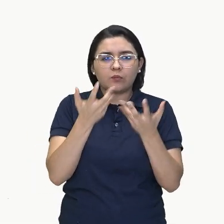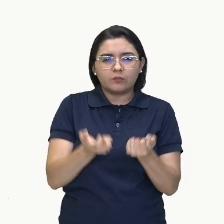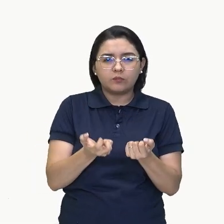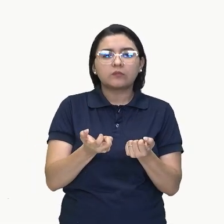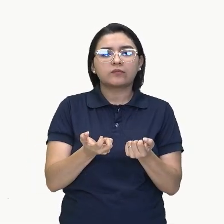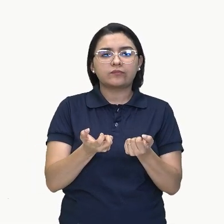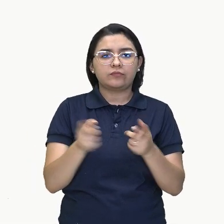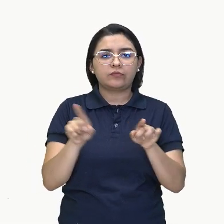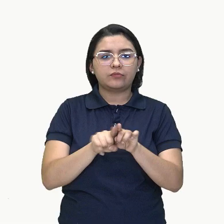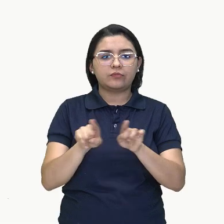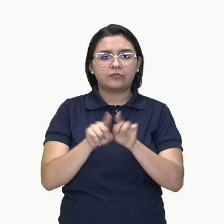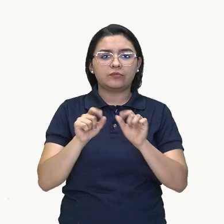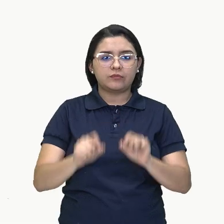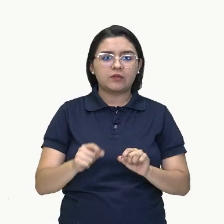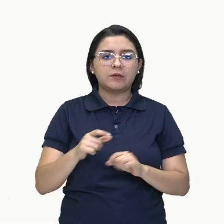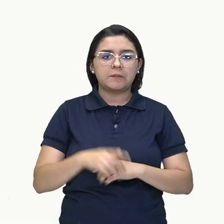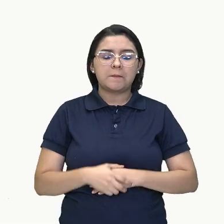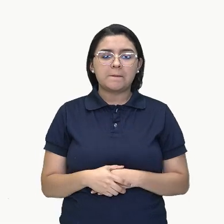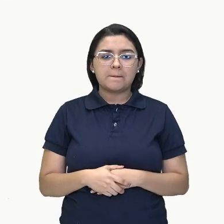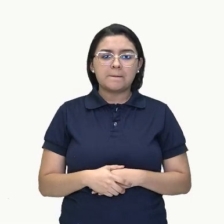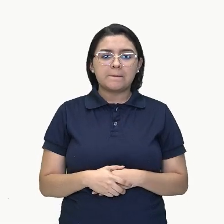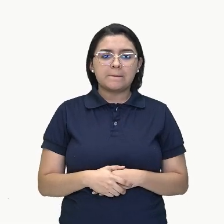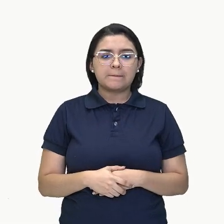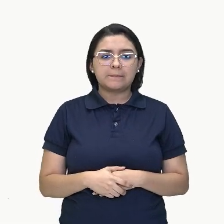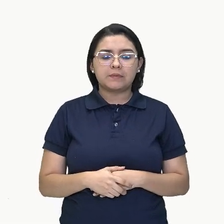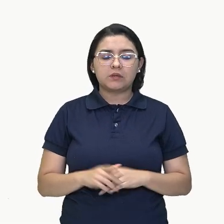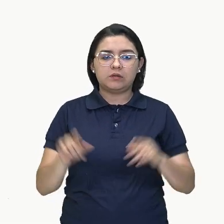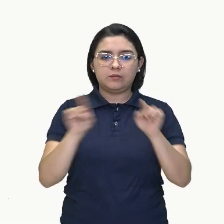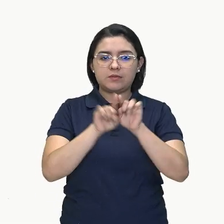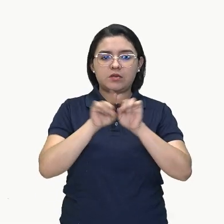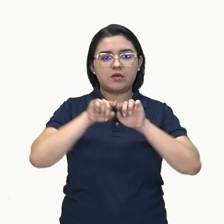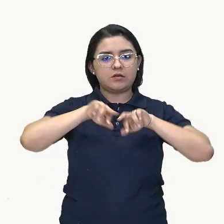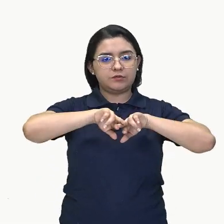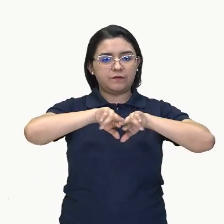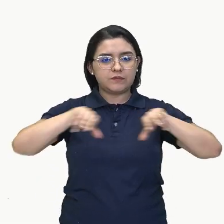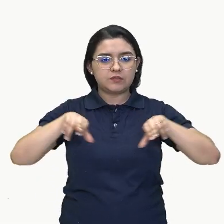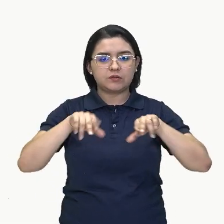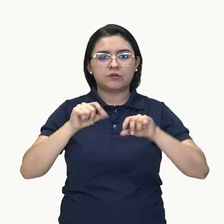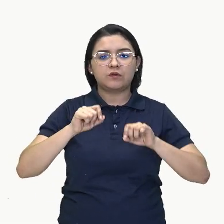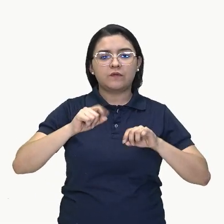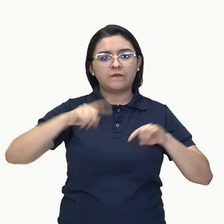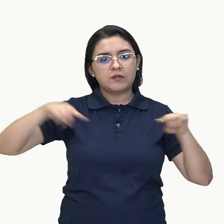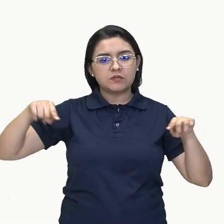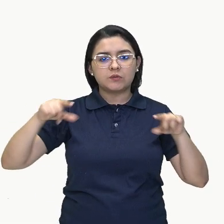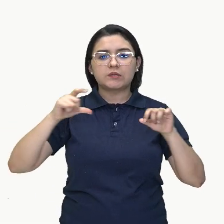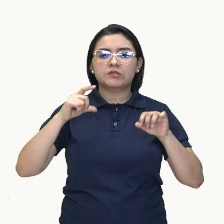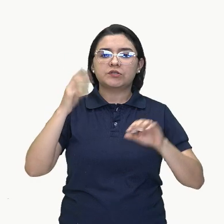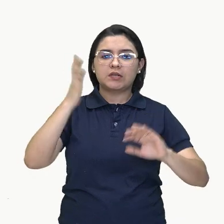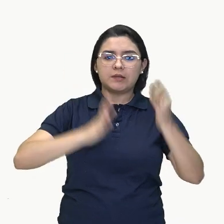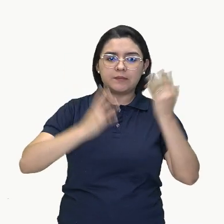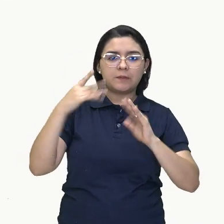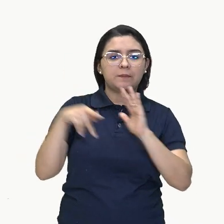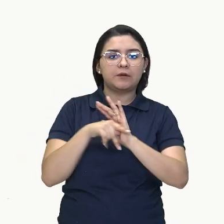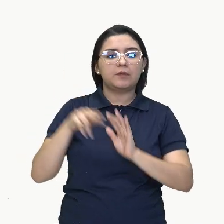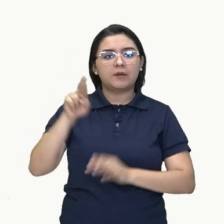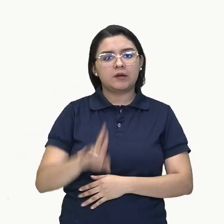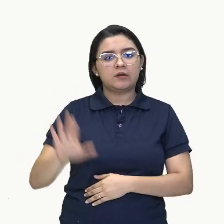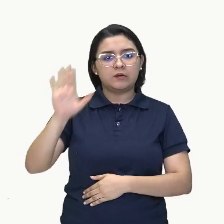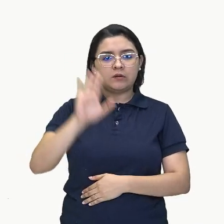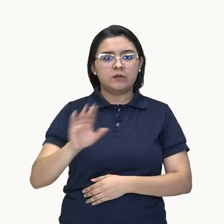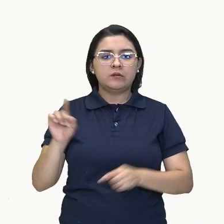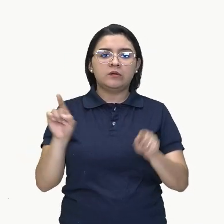tem ali um período de estiagem maior. E aí nós temos a diversidade, né, com variações climáticas regionais